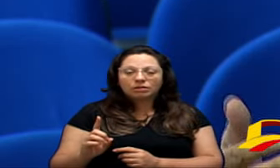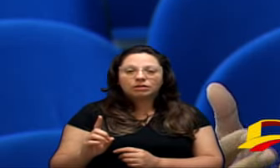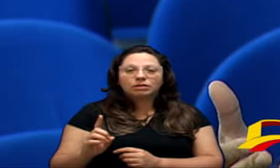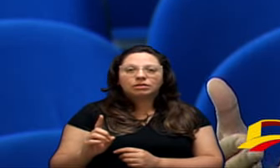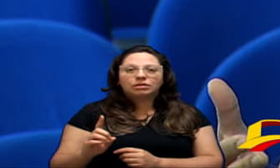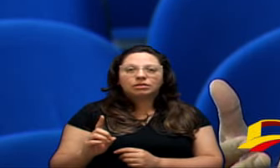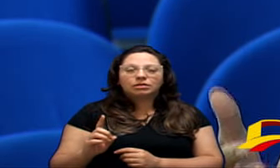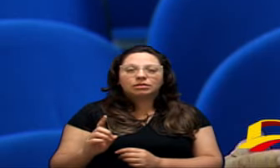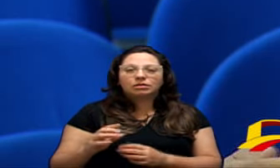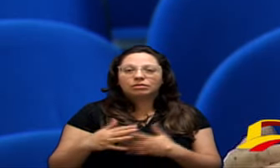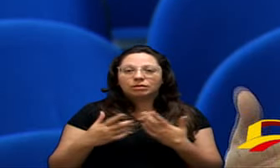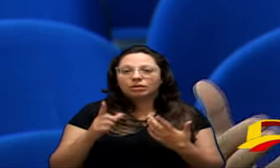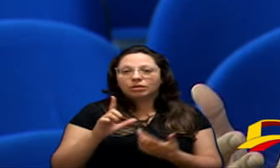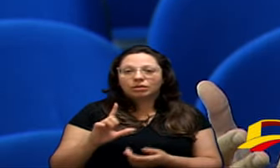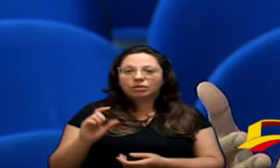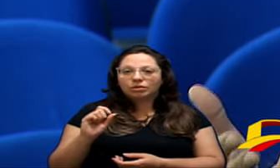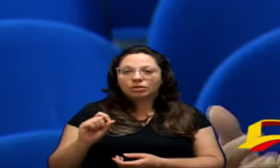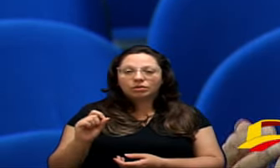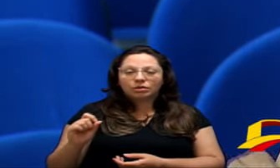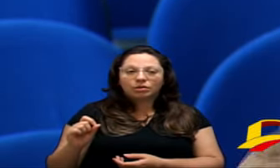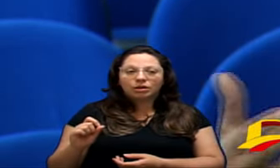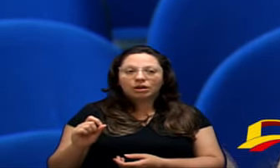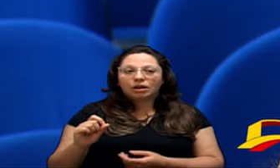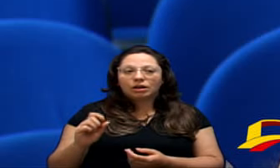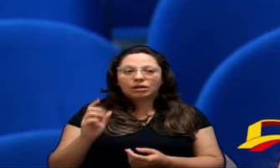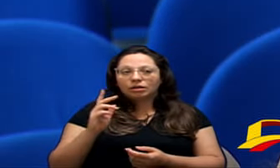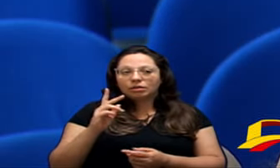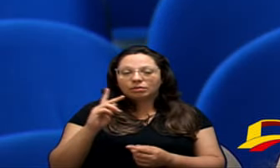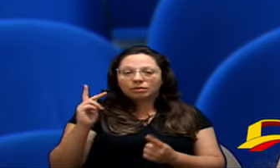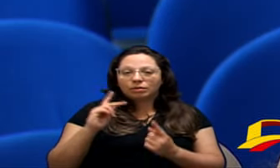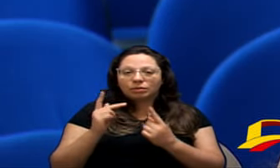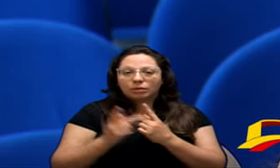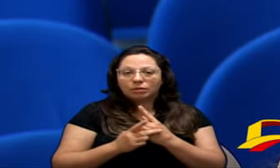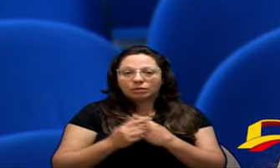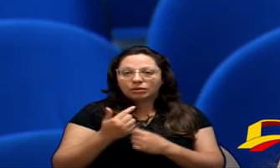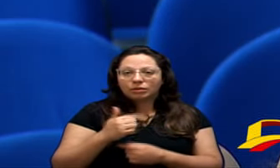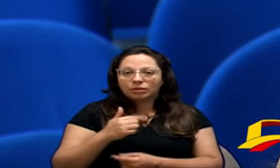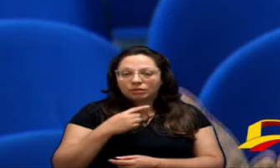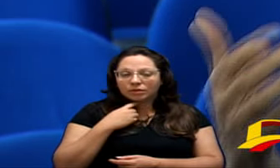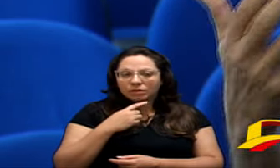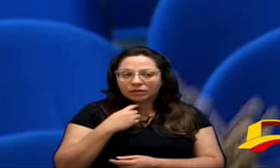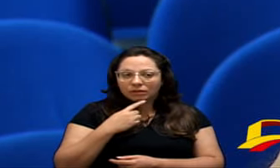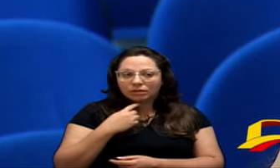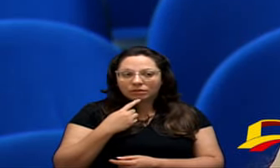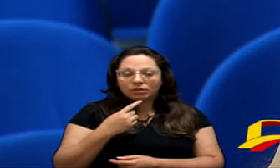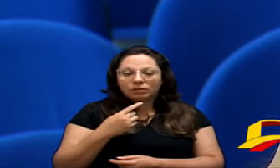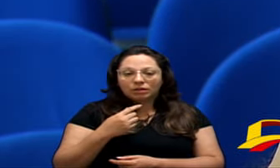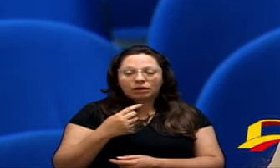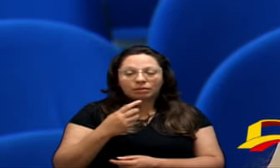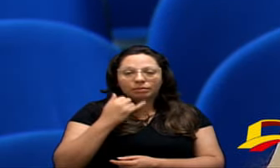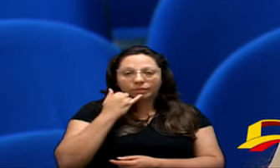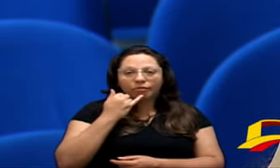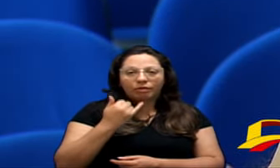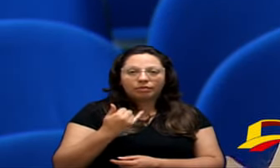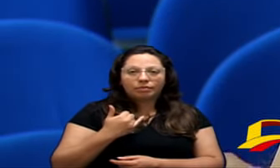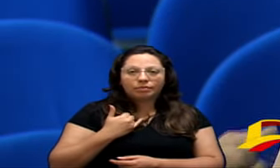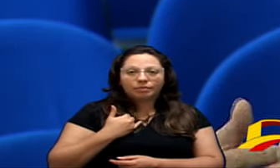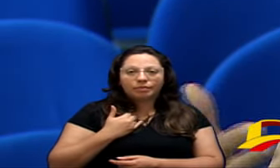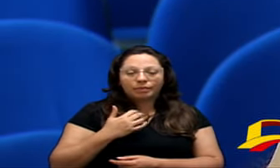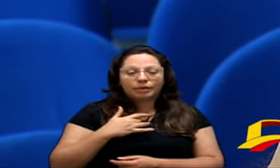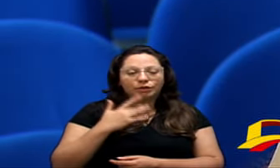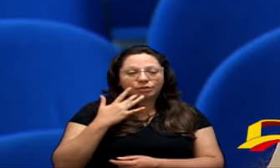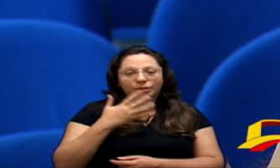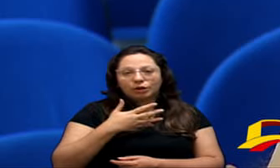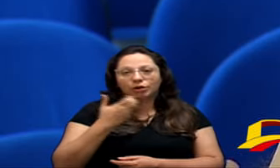Qual é a lógica de um serviço público que não atende o público eu desconheço essa informação Carl recebi por telefone então achei melhor